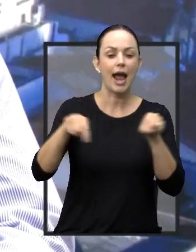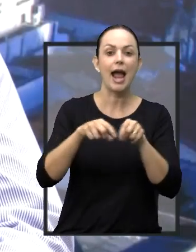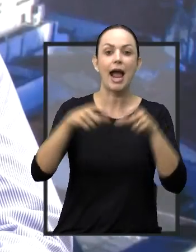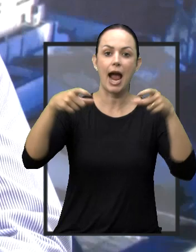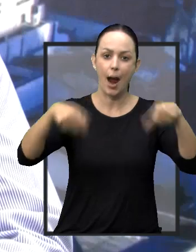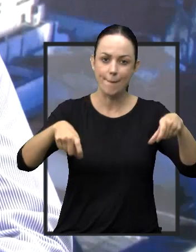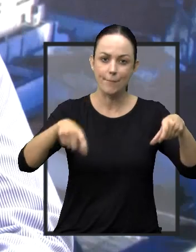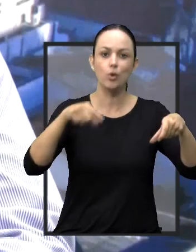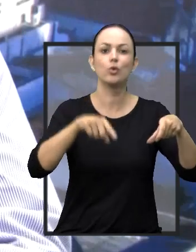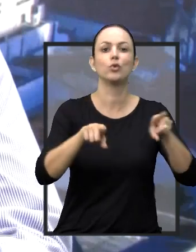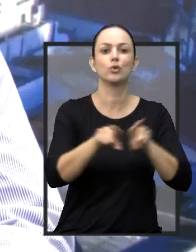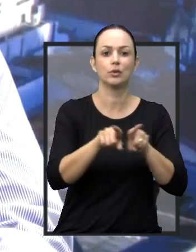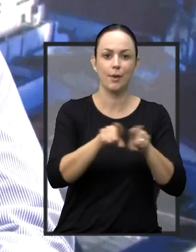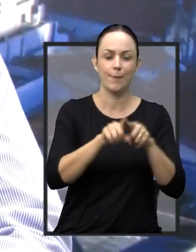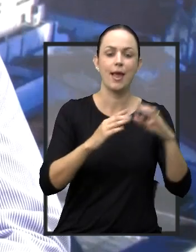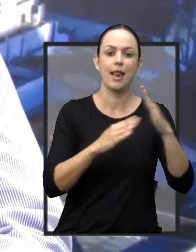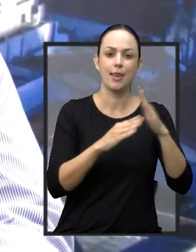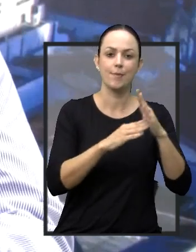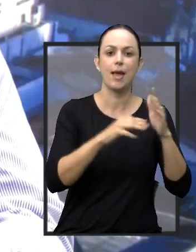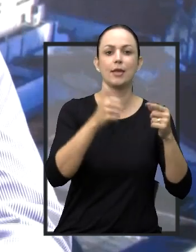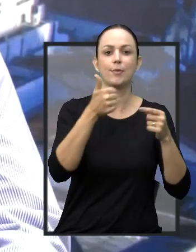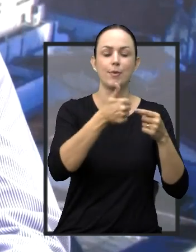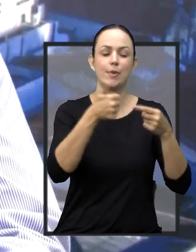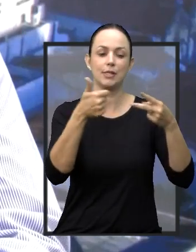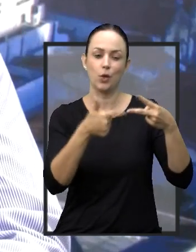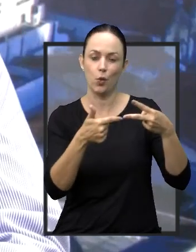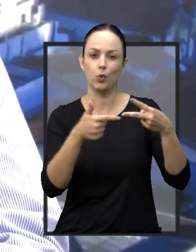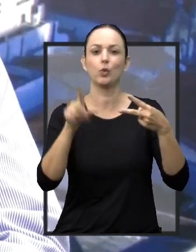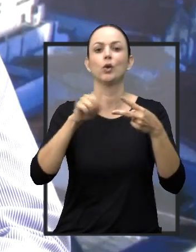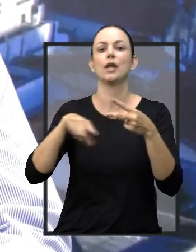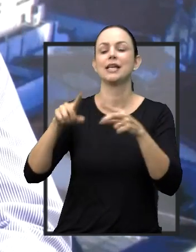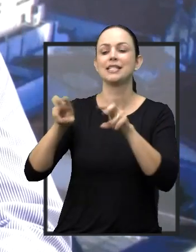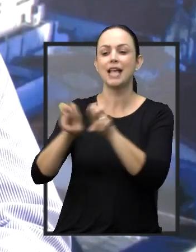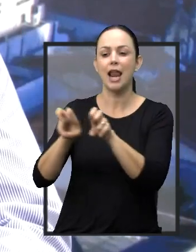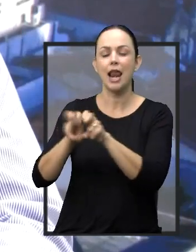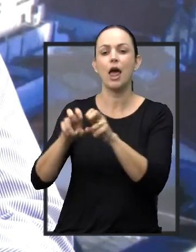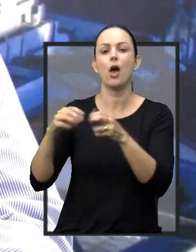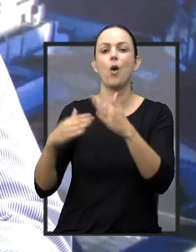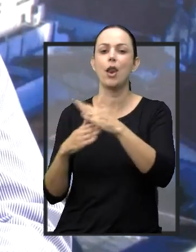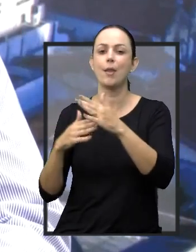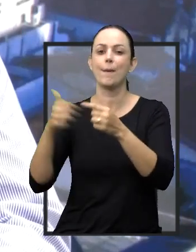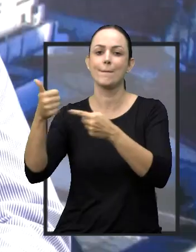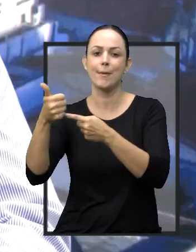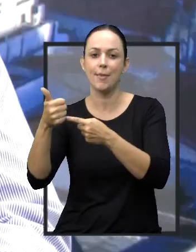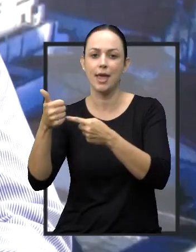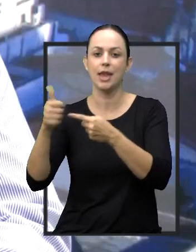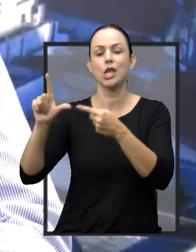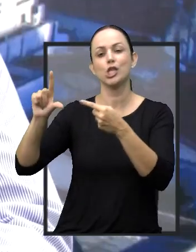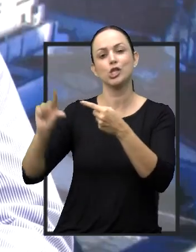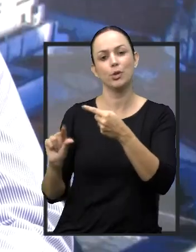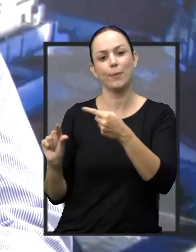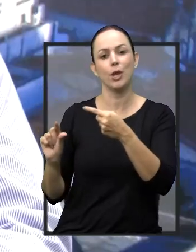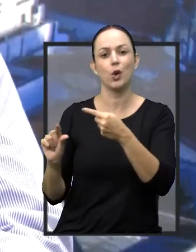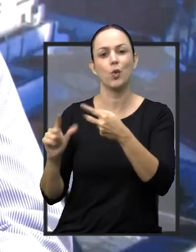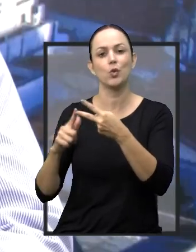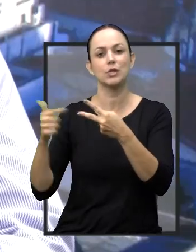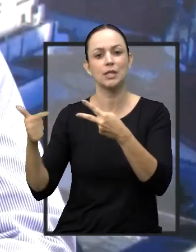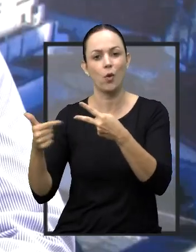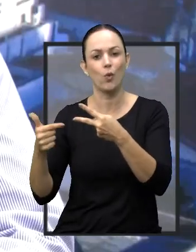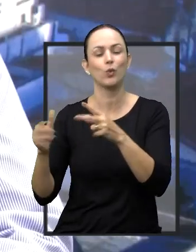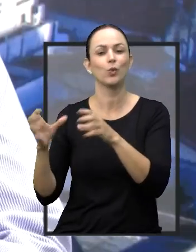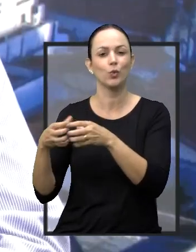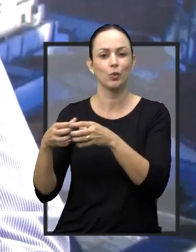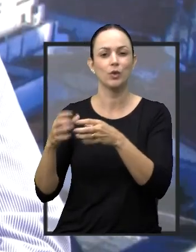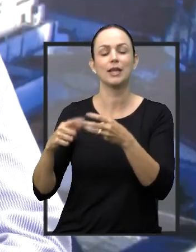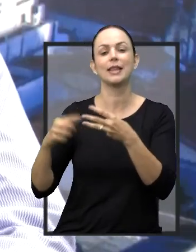para a primeira quanto para a segunda, no salão aí ilimitado para a primeira, reduzido para a segunda divisão